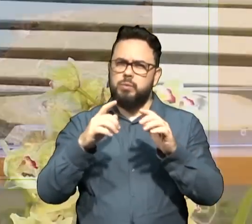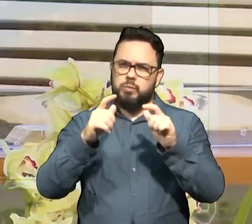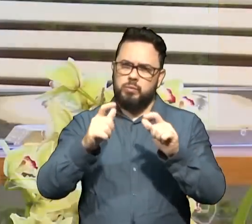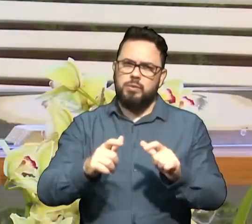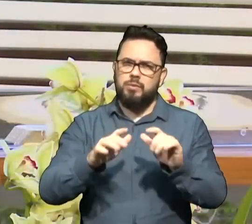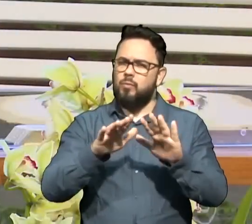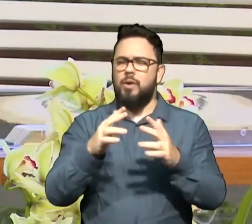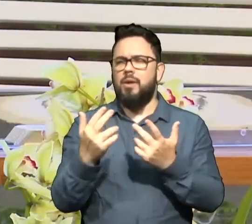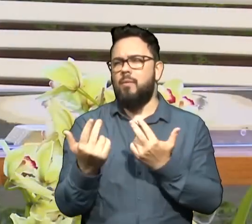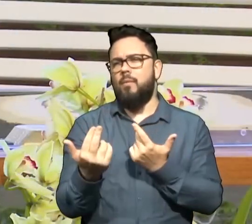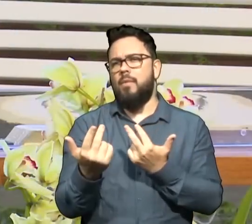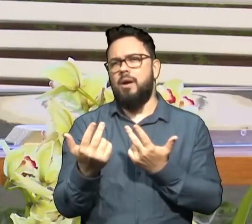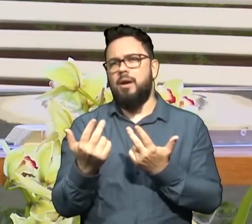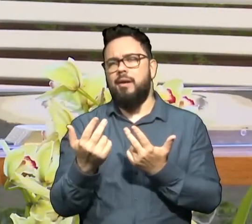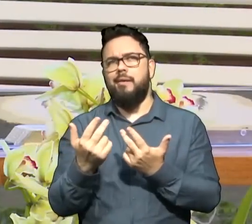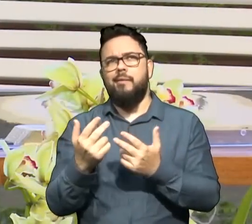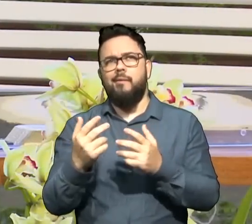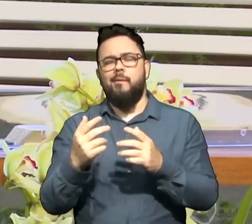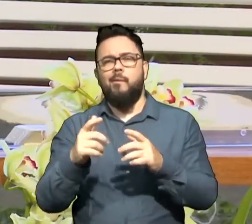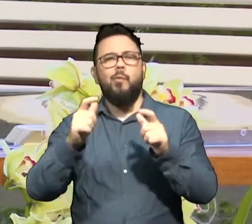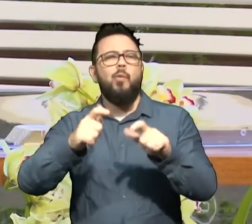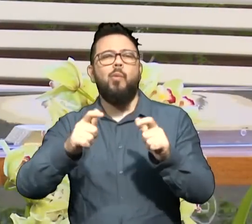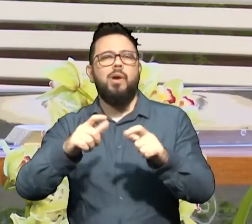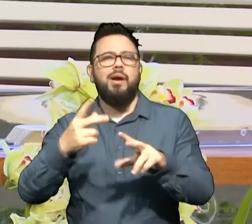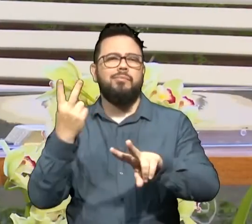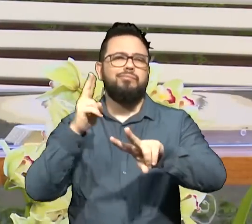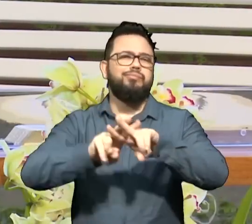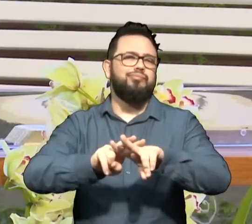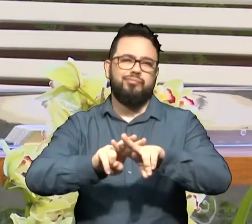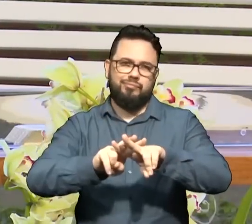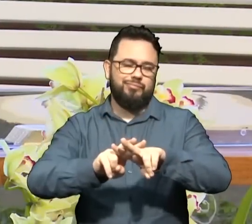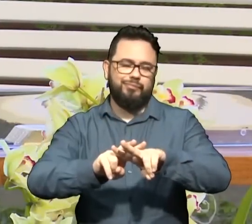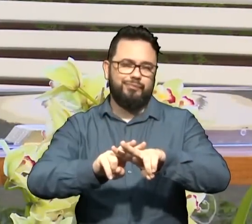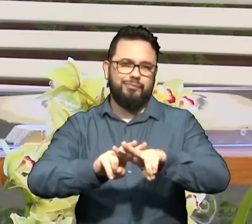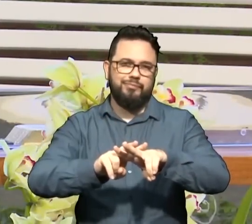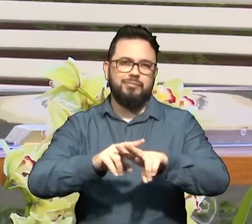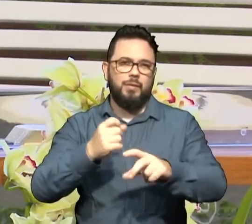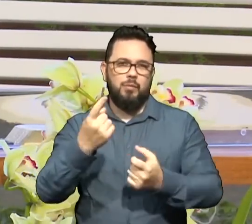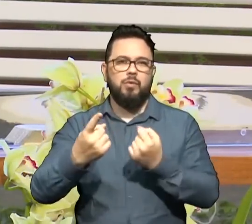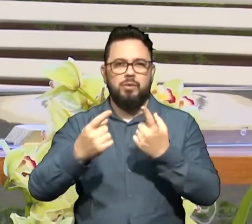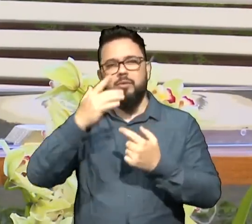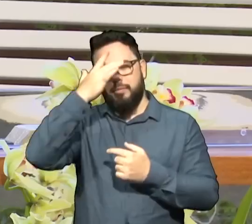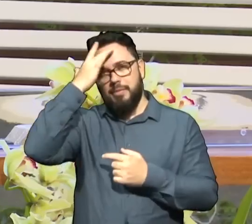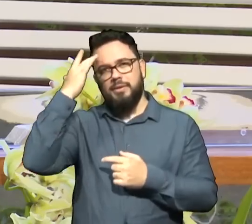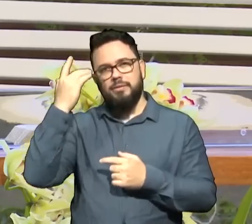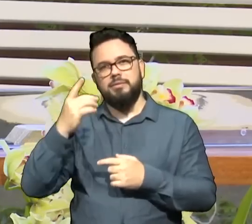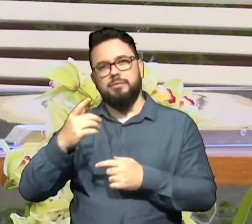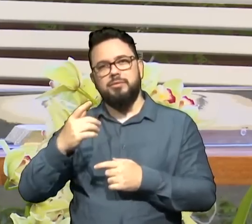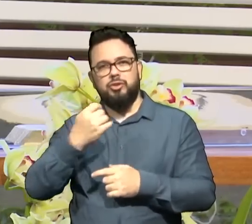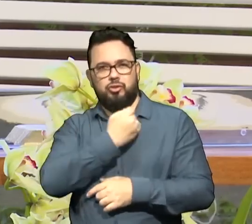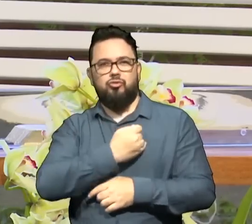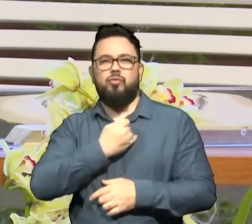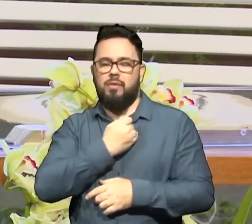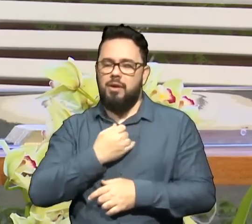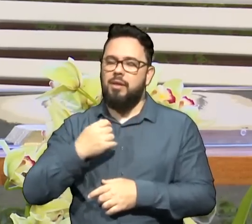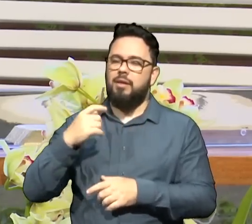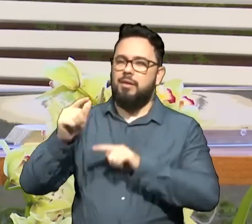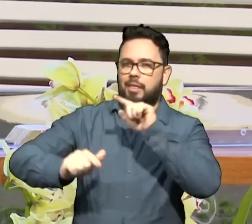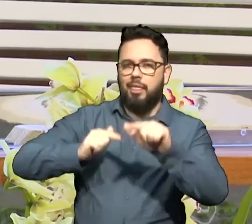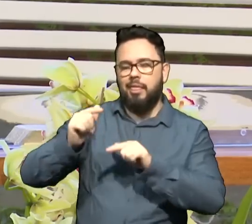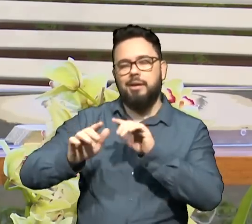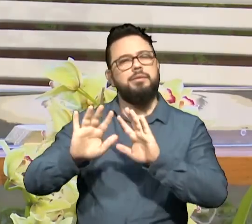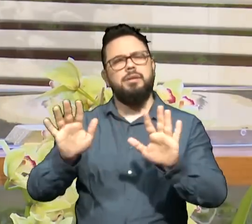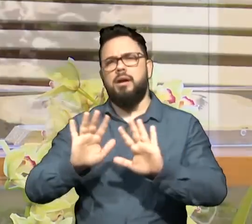uma ilha presídio Não era como alcatras muitas pessoas pensam alcatras João trabalhando em trabalhos forçados nas minas